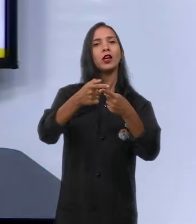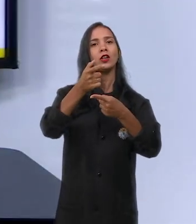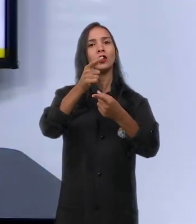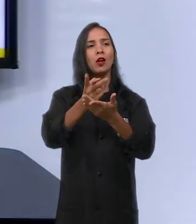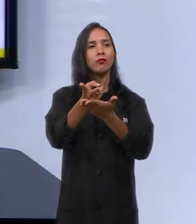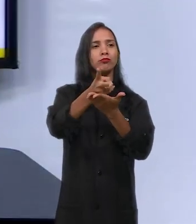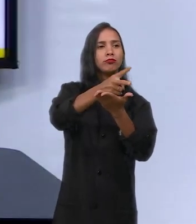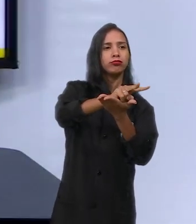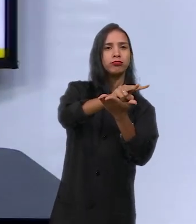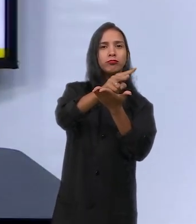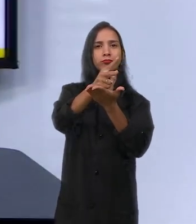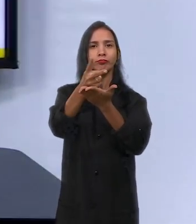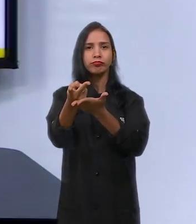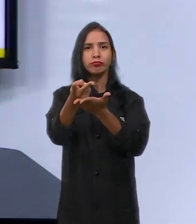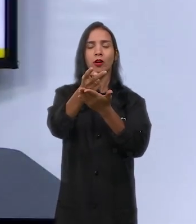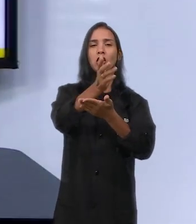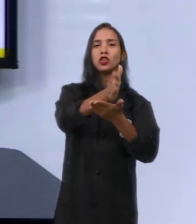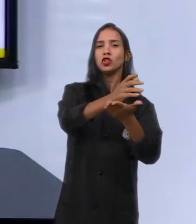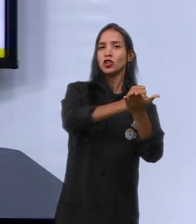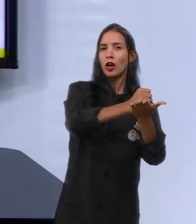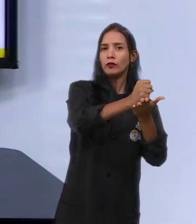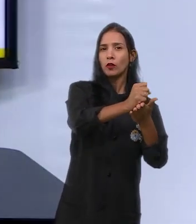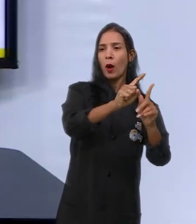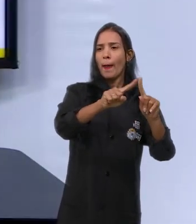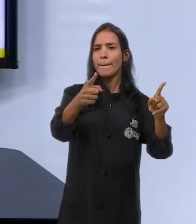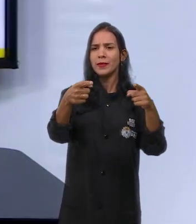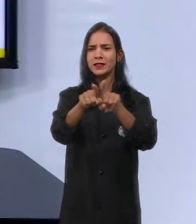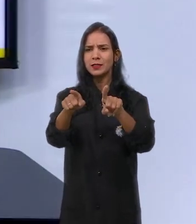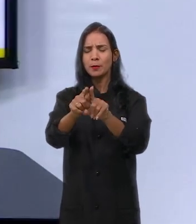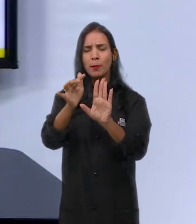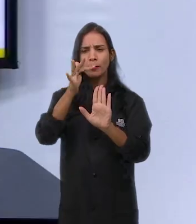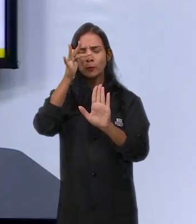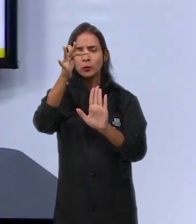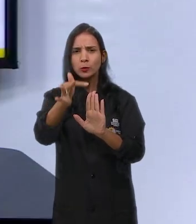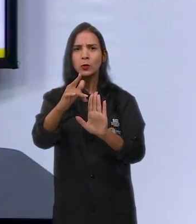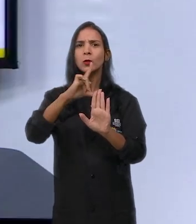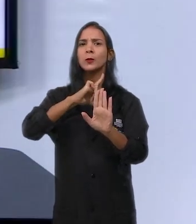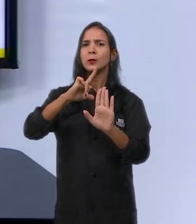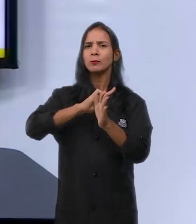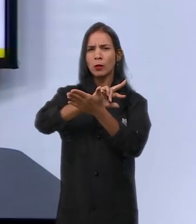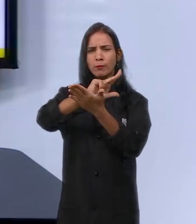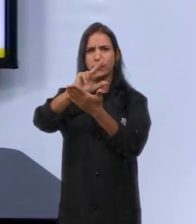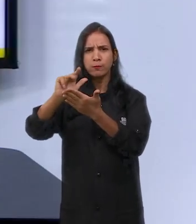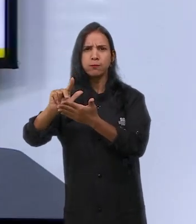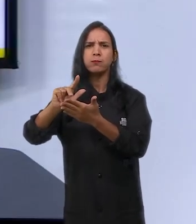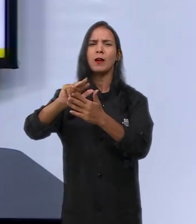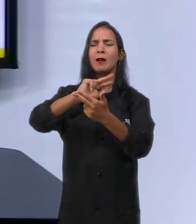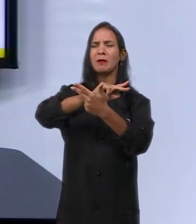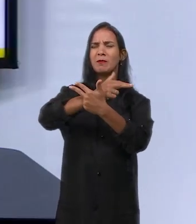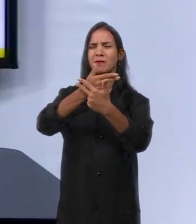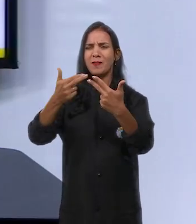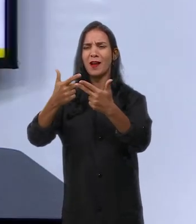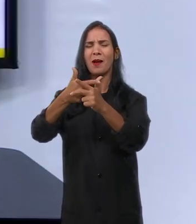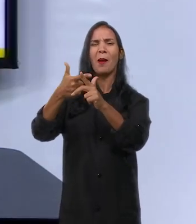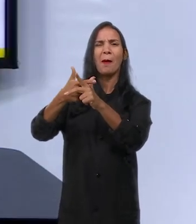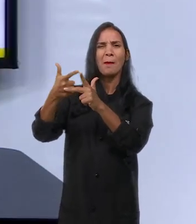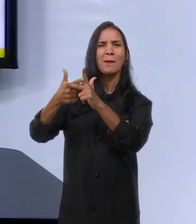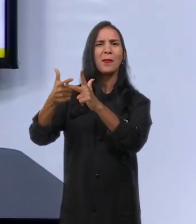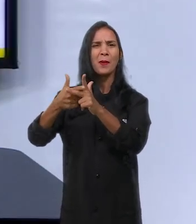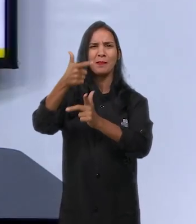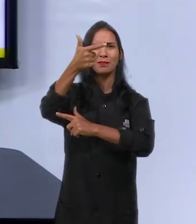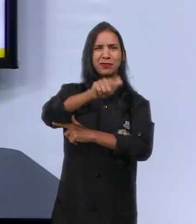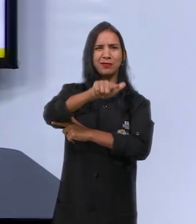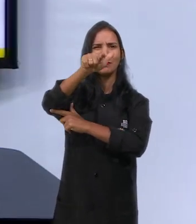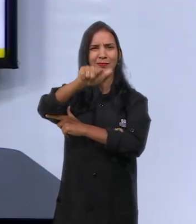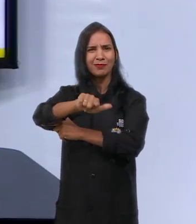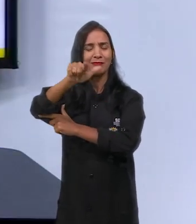para frente, ela vai em espiral, com muitos eventos aí, muitas perspectivas se repetindo.